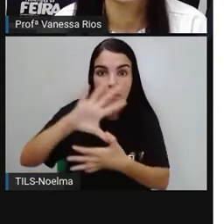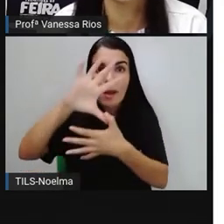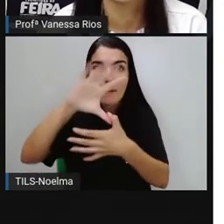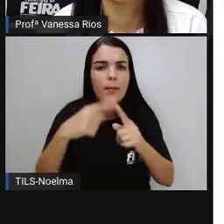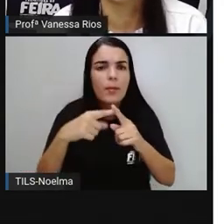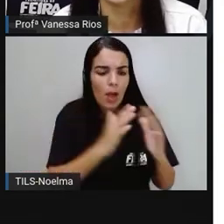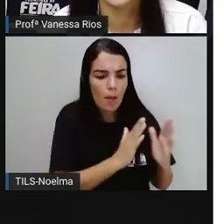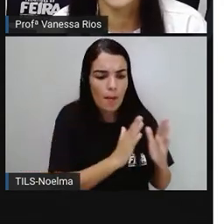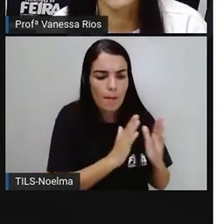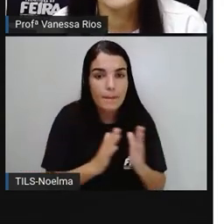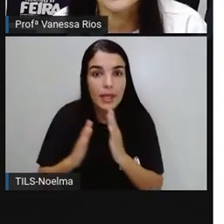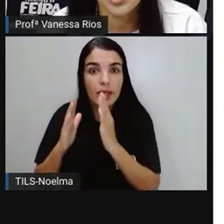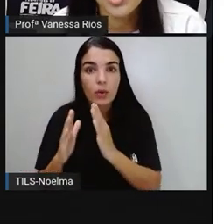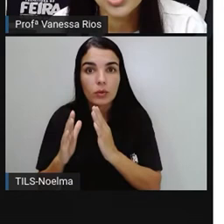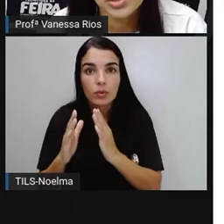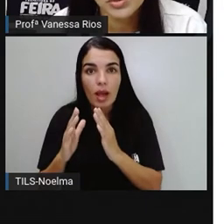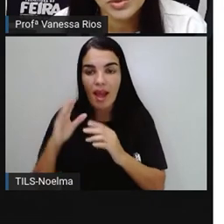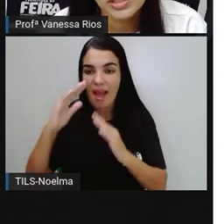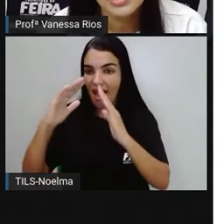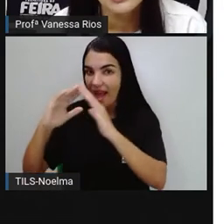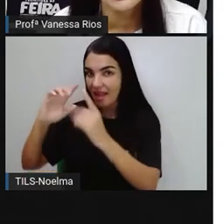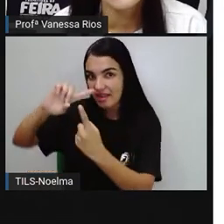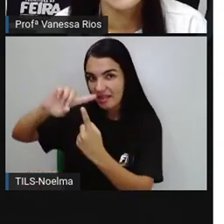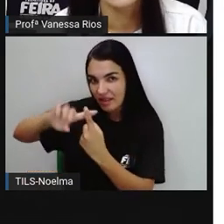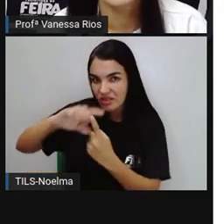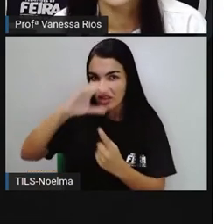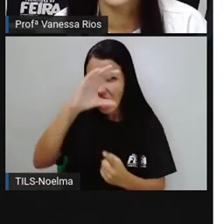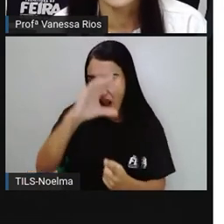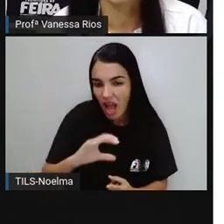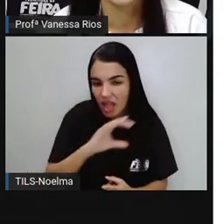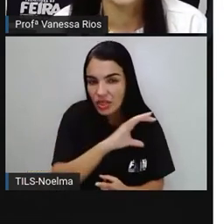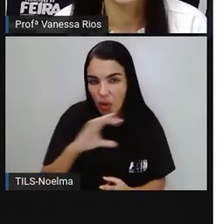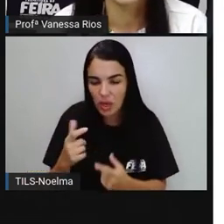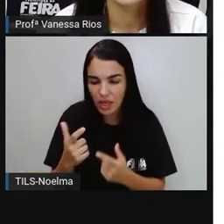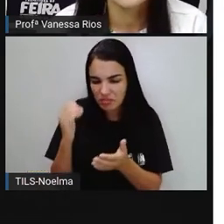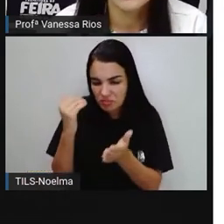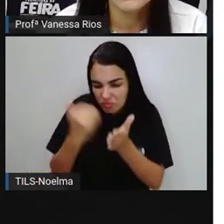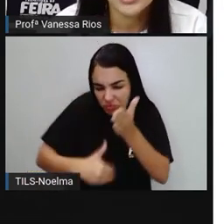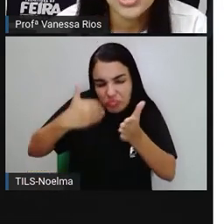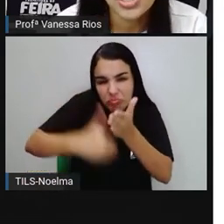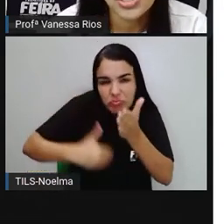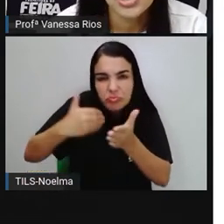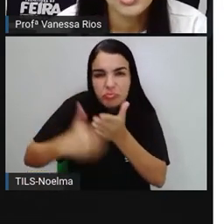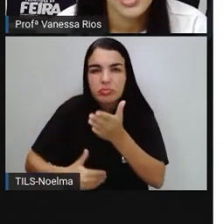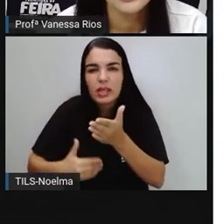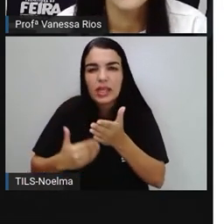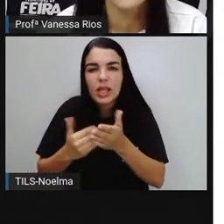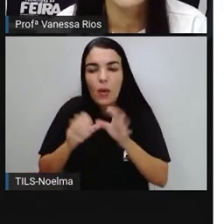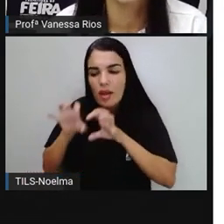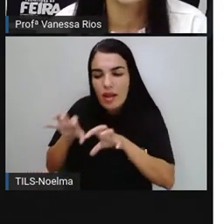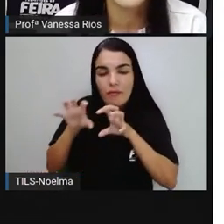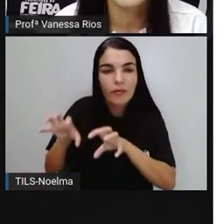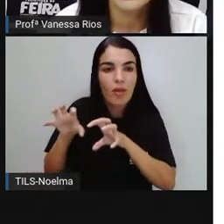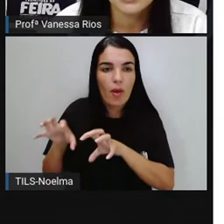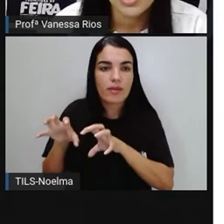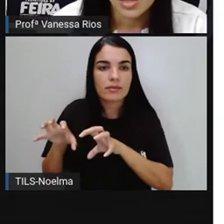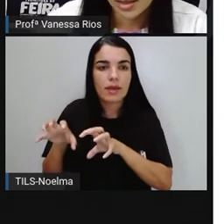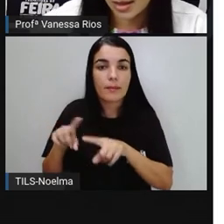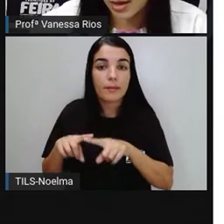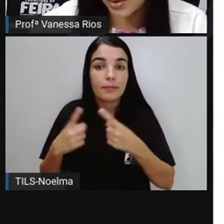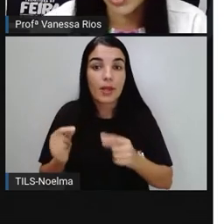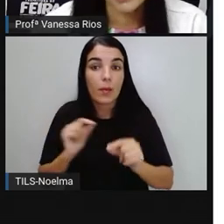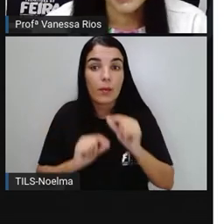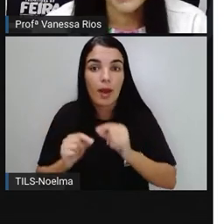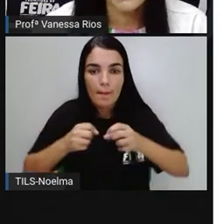da igreja na política começou a diminuir e as grandes navegações e conquistas de terras foram ampliadas